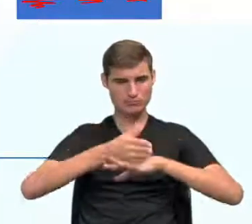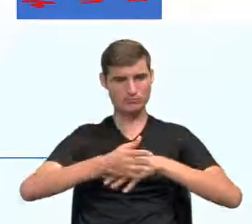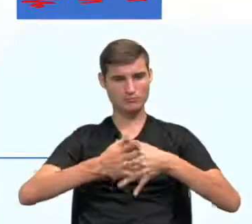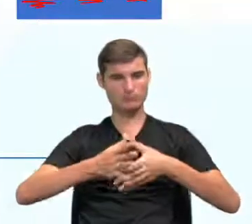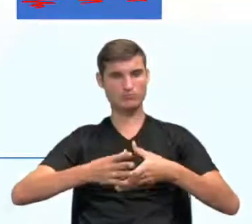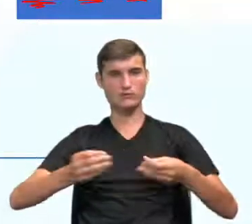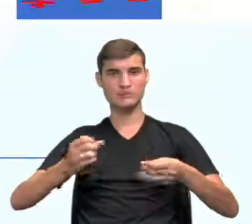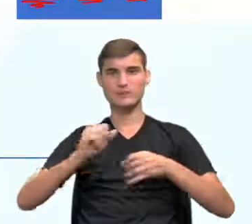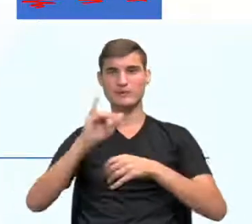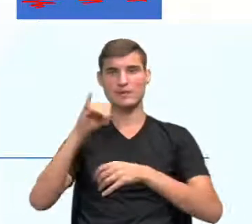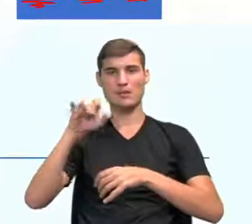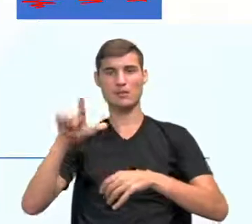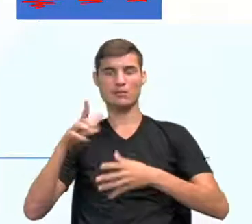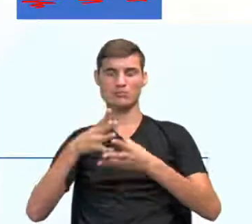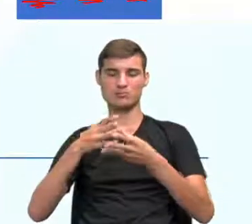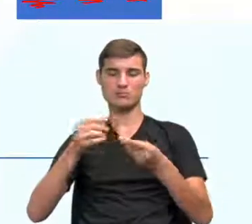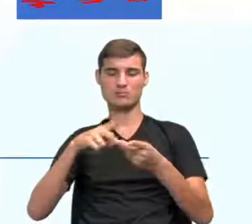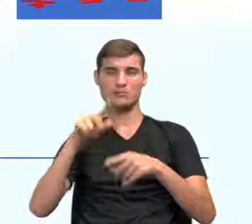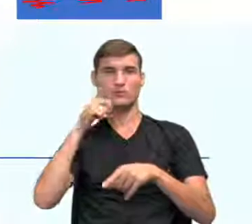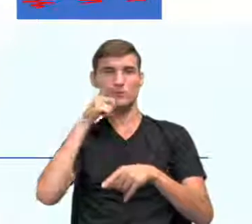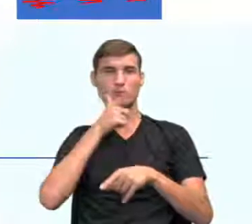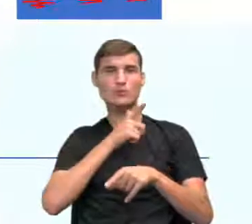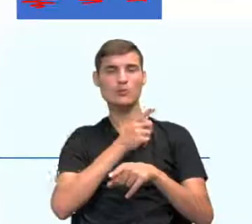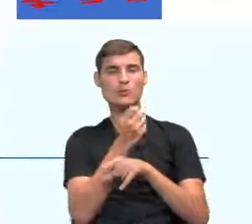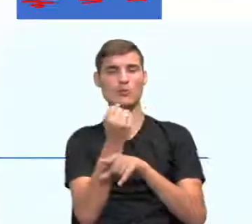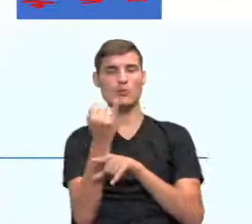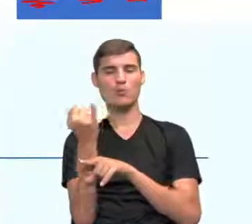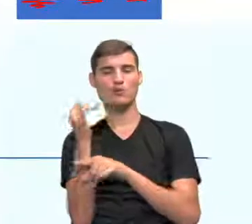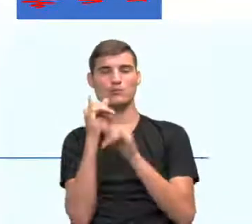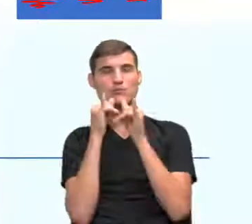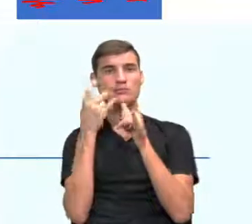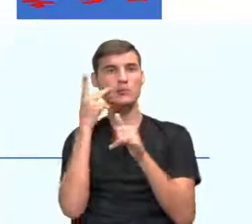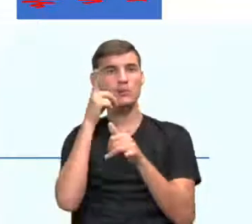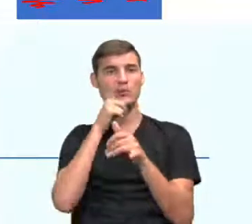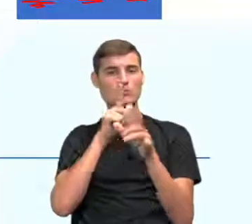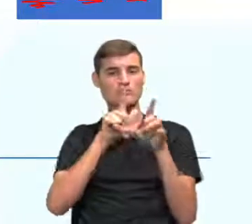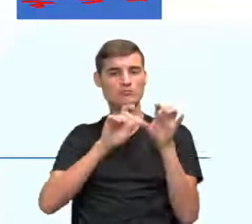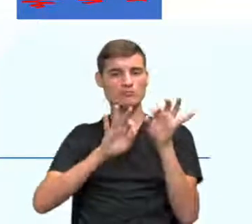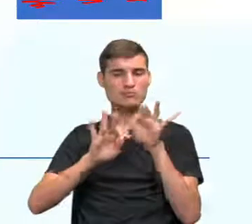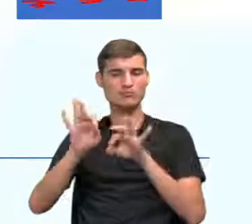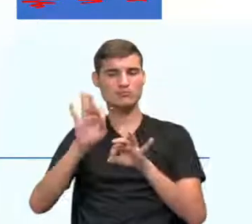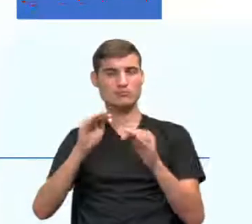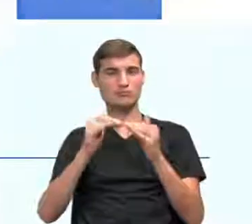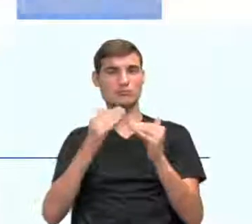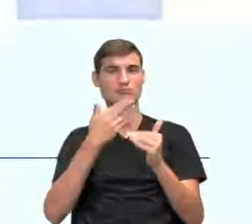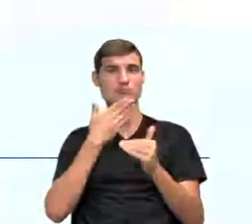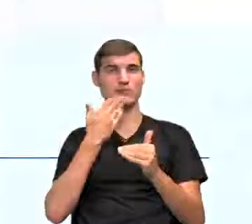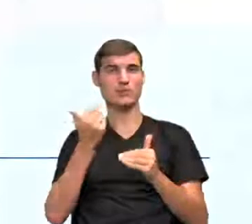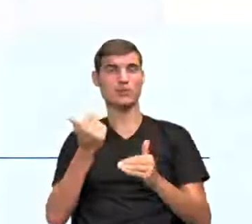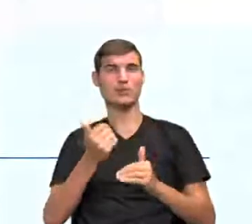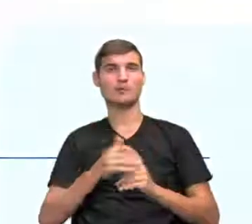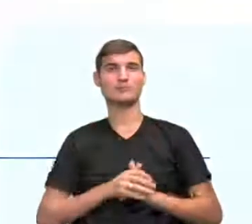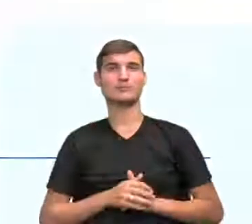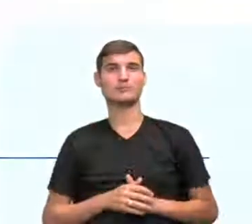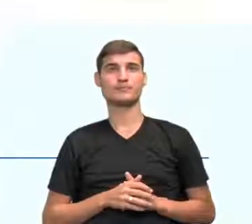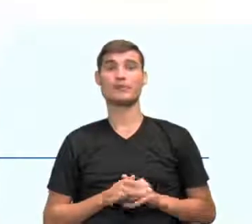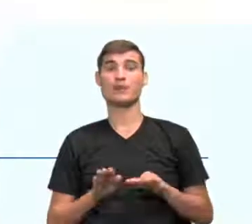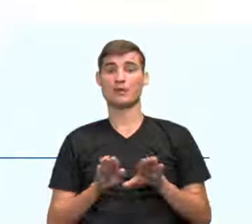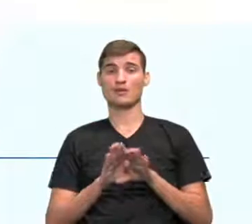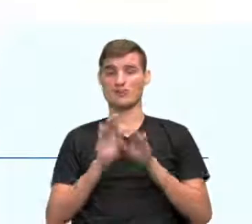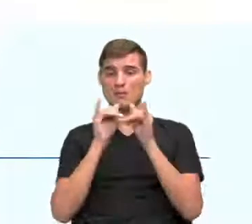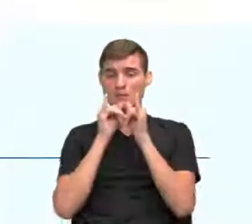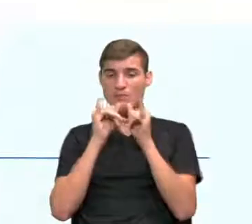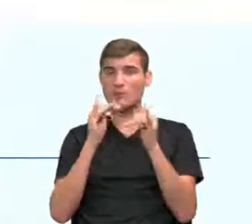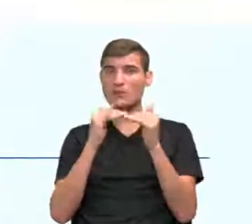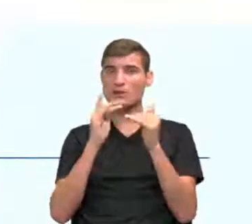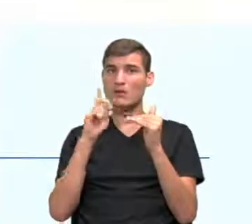resolução do meu sinal. Então, você quantiza o sinal para poder codificar ele então. E o espectro eletromagnético